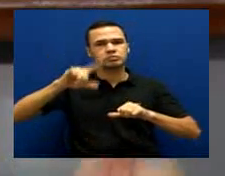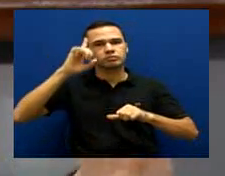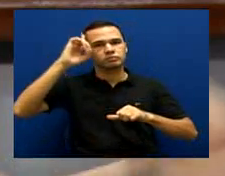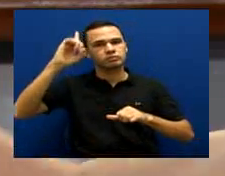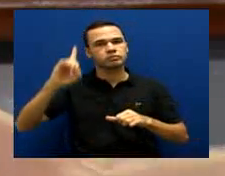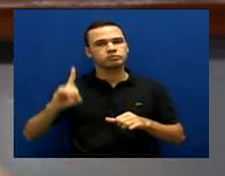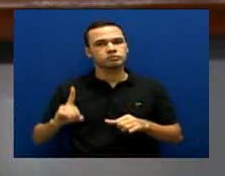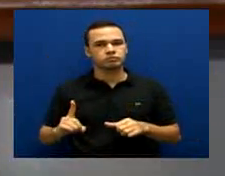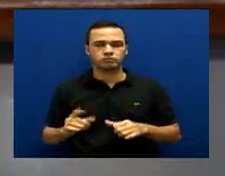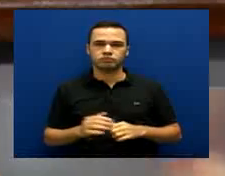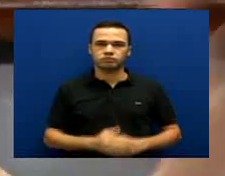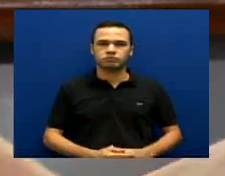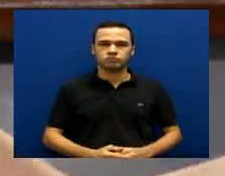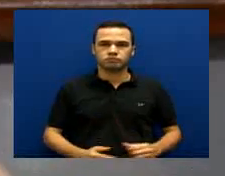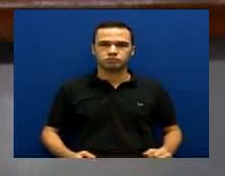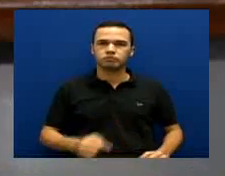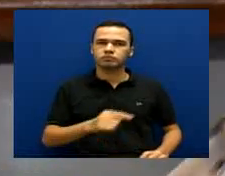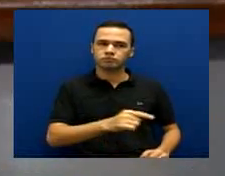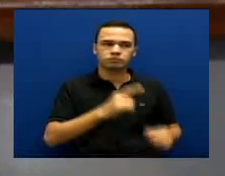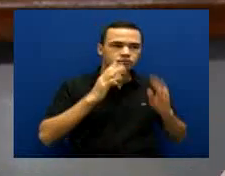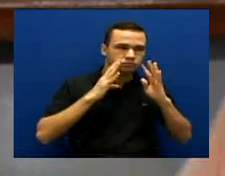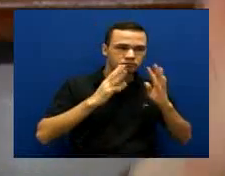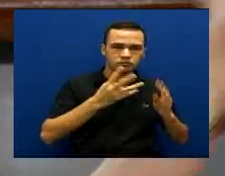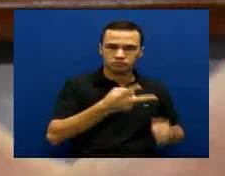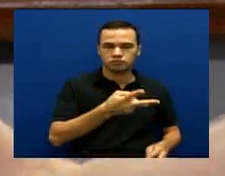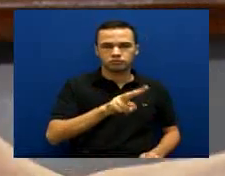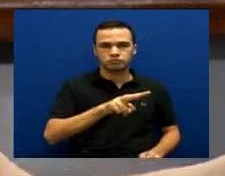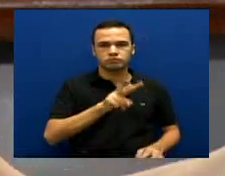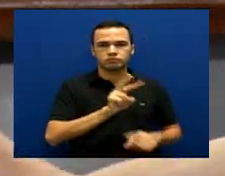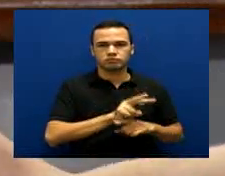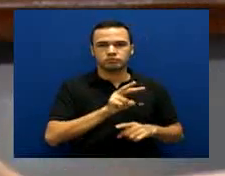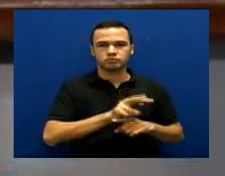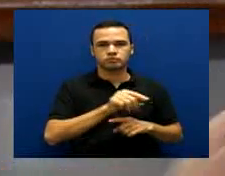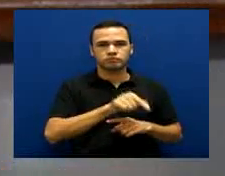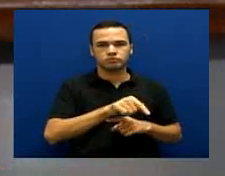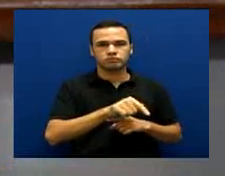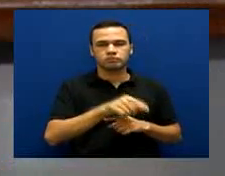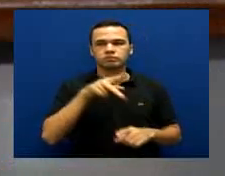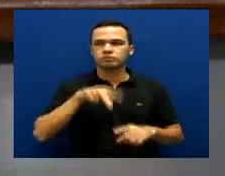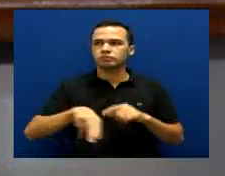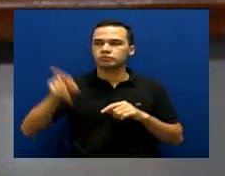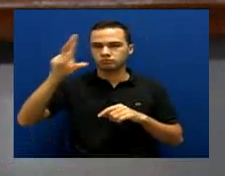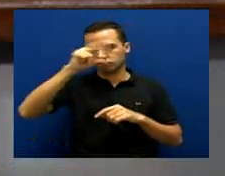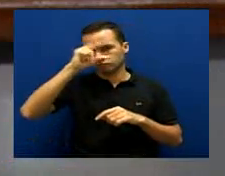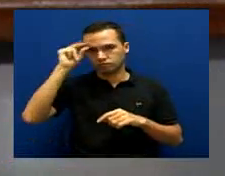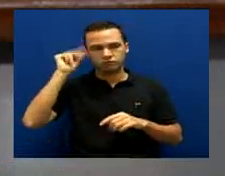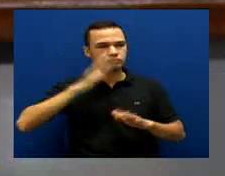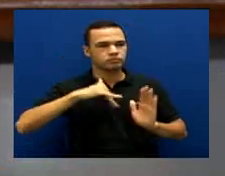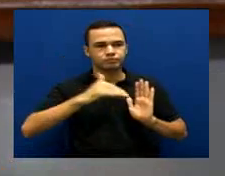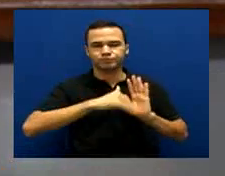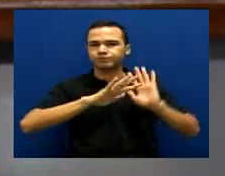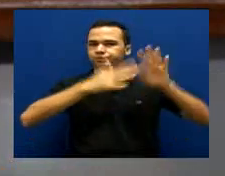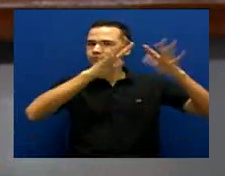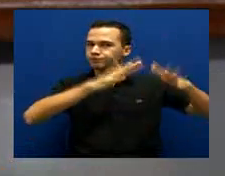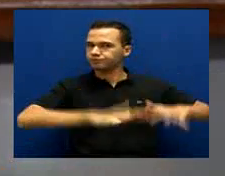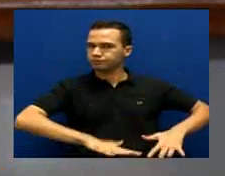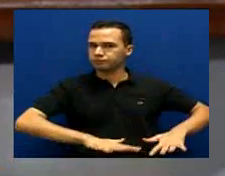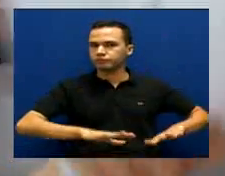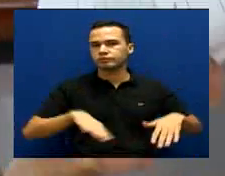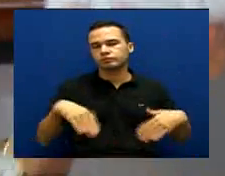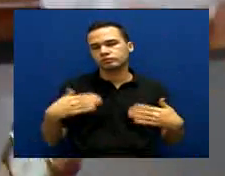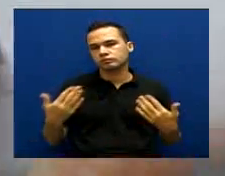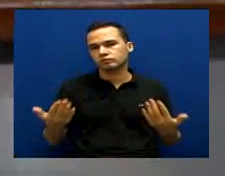que acompanhando a como interventor da prefeitura deixou que tudo aquilo acontecesse então essa